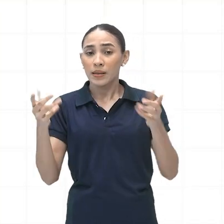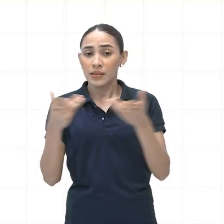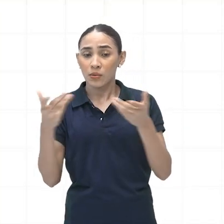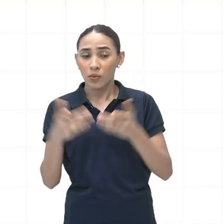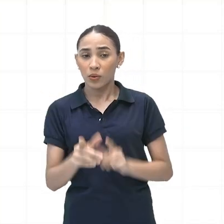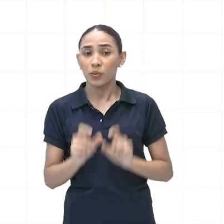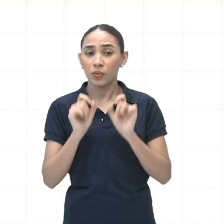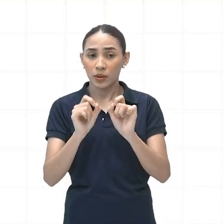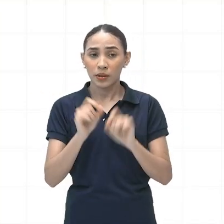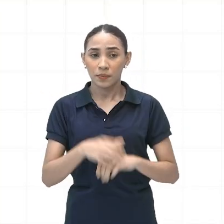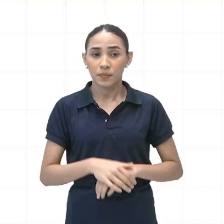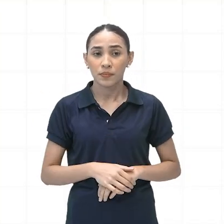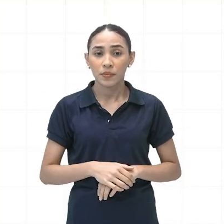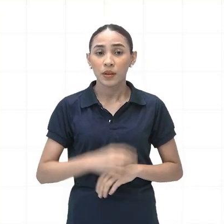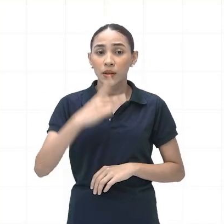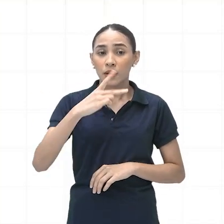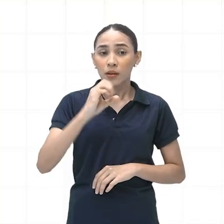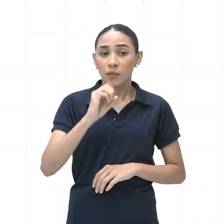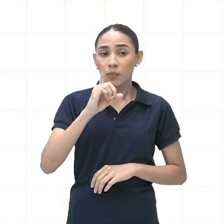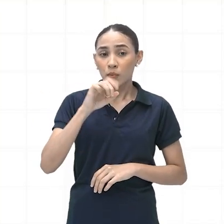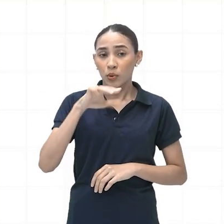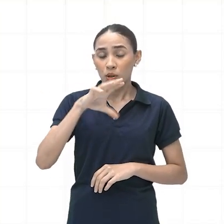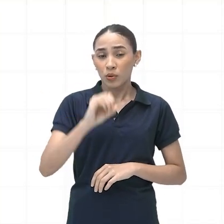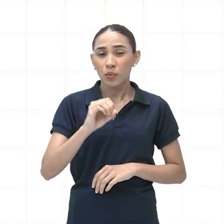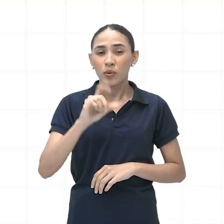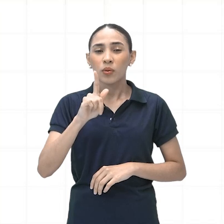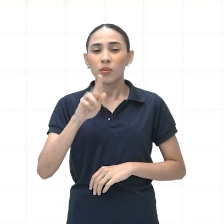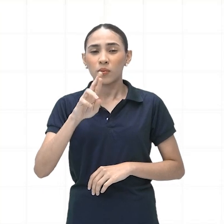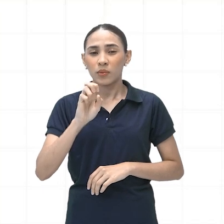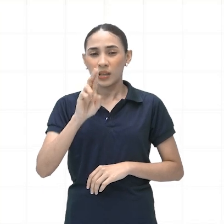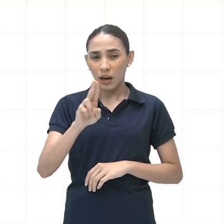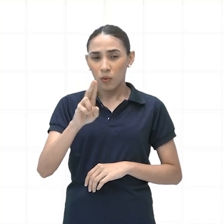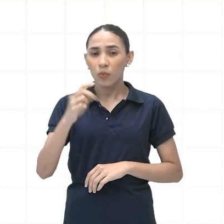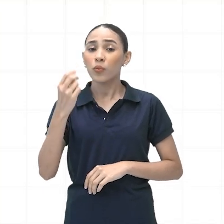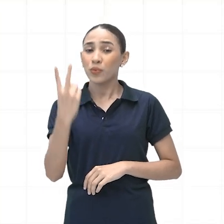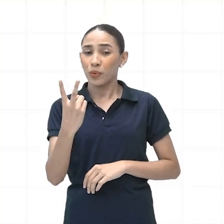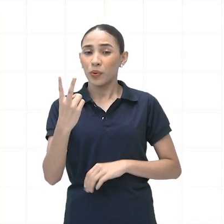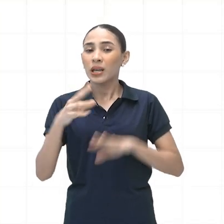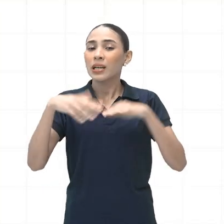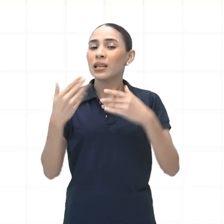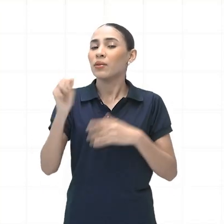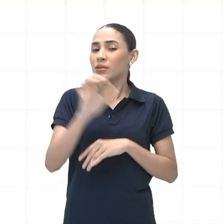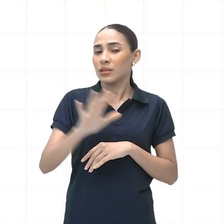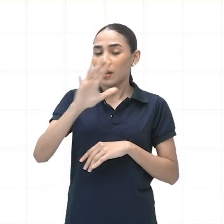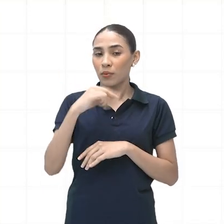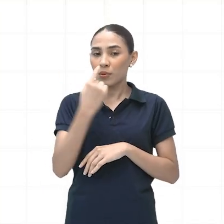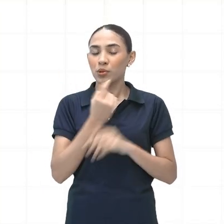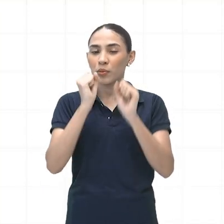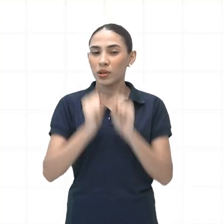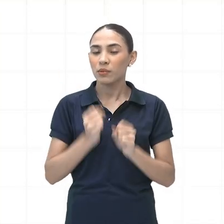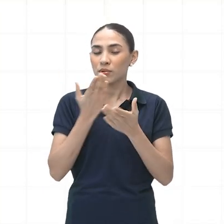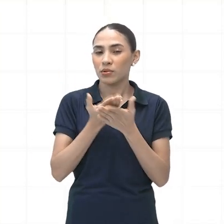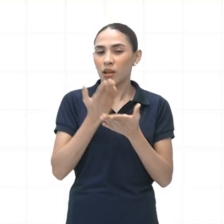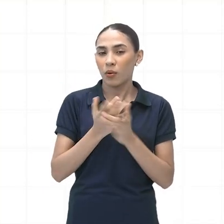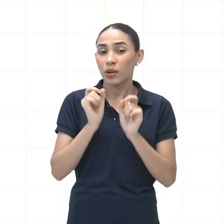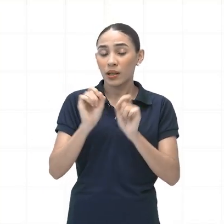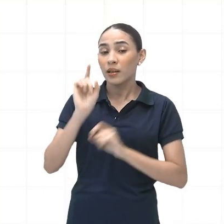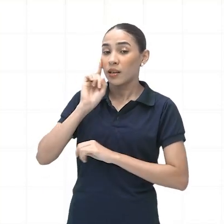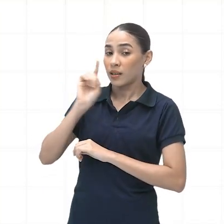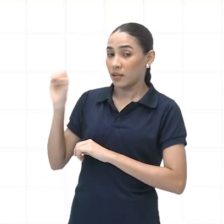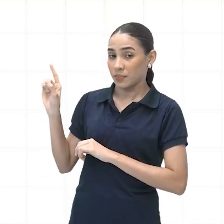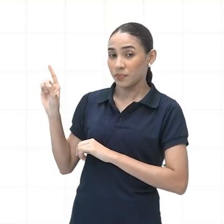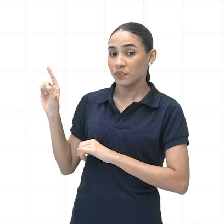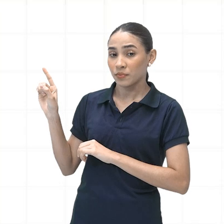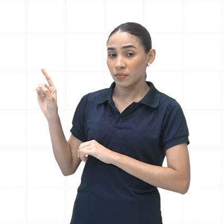com polinômios de grau 2. E aí, de forma bem generalizada, nós podemos trabalhar dessa